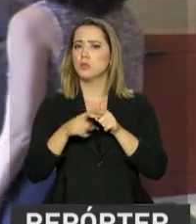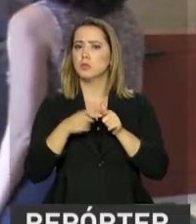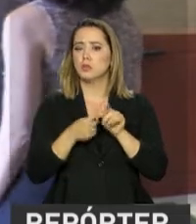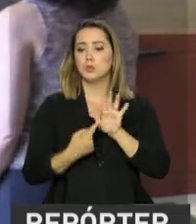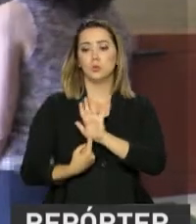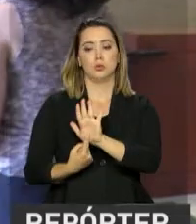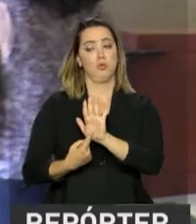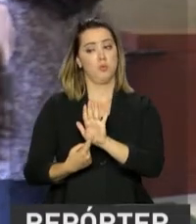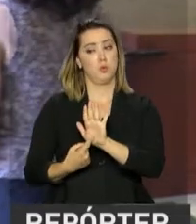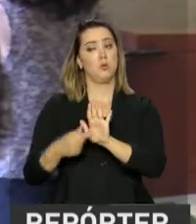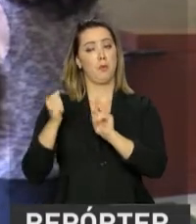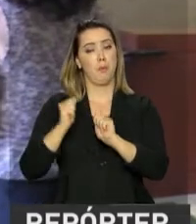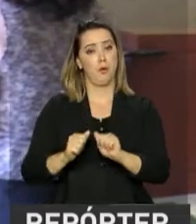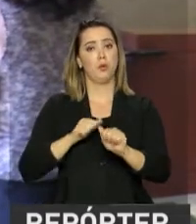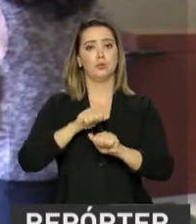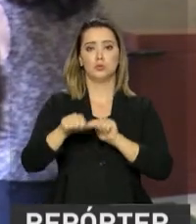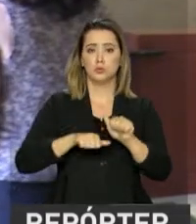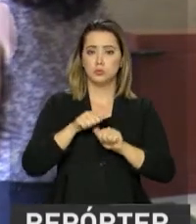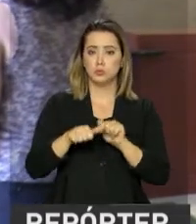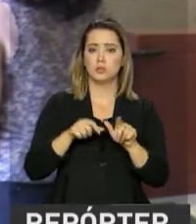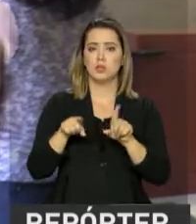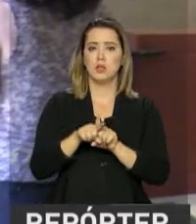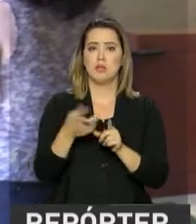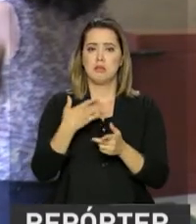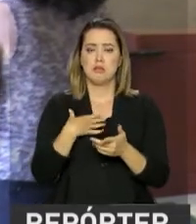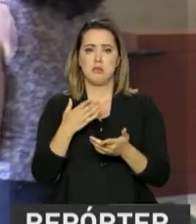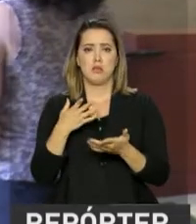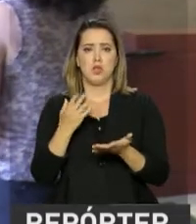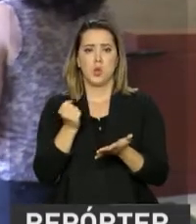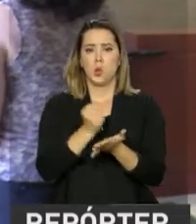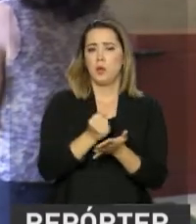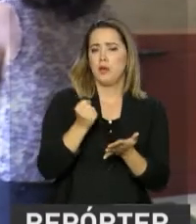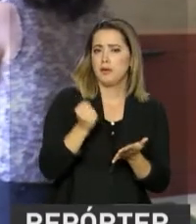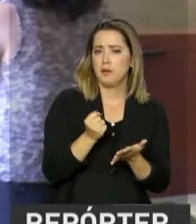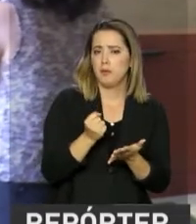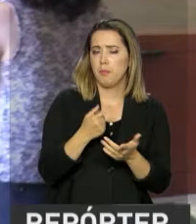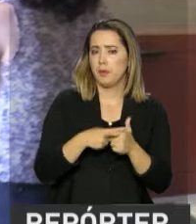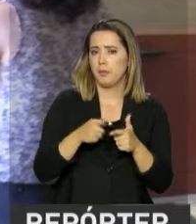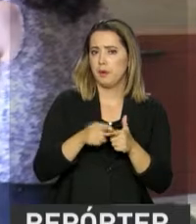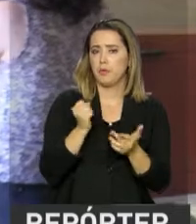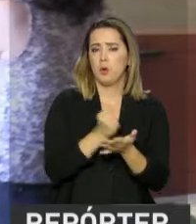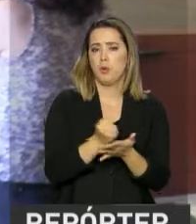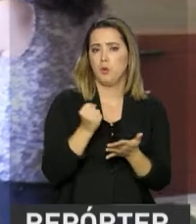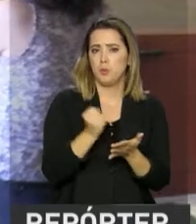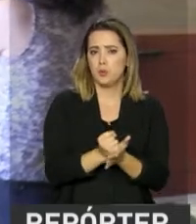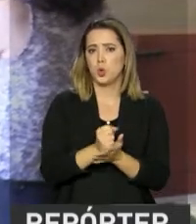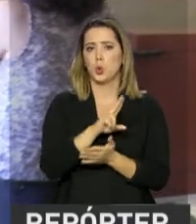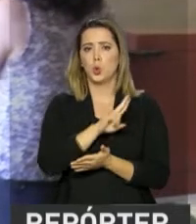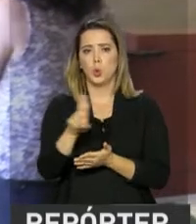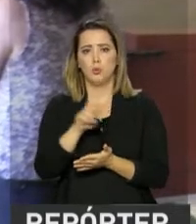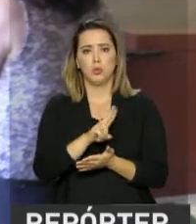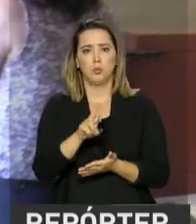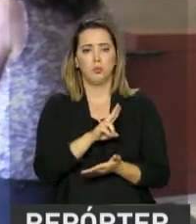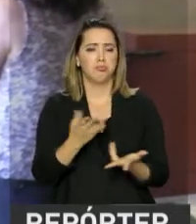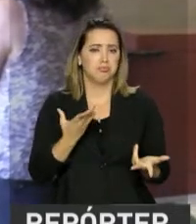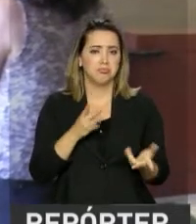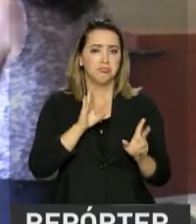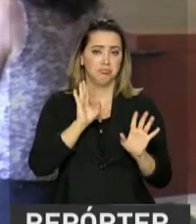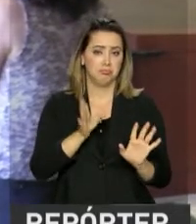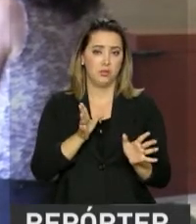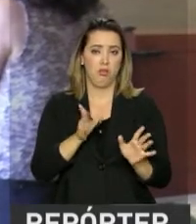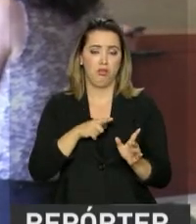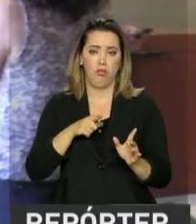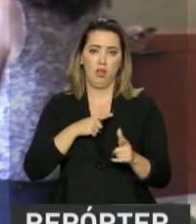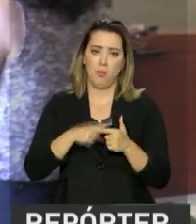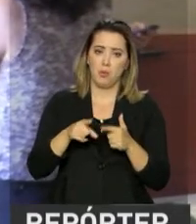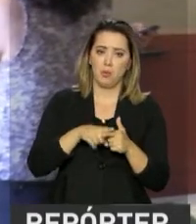problemas nós outros não são problemas nossos contenção de certificação ou do certificado nomenclatura e certificados enfim a o